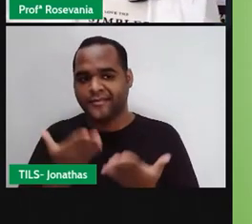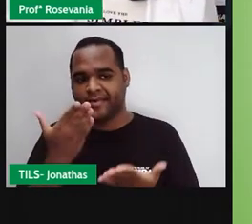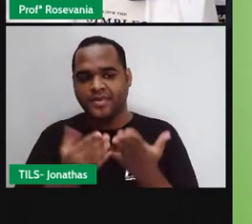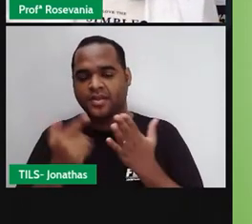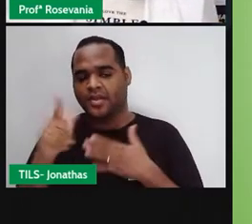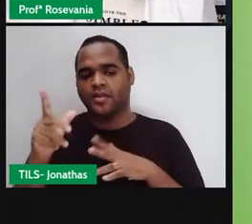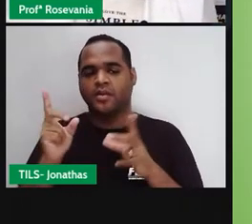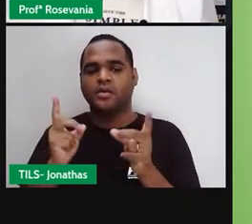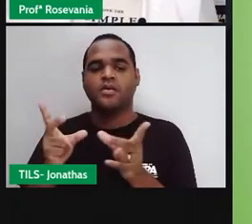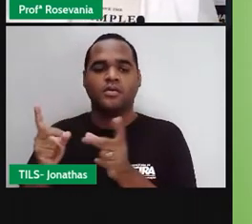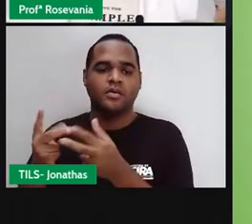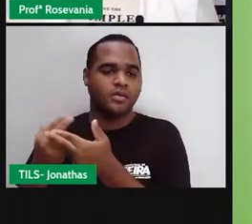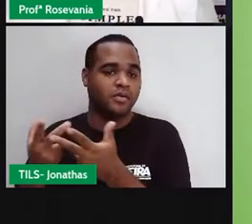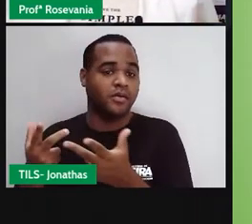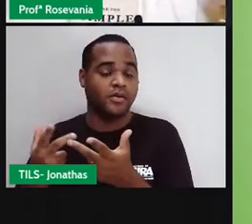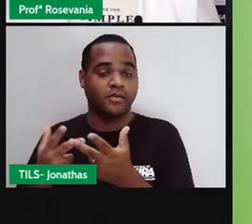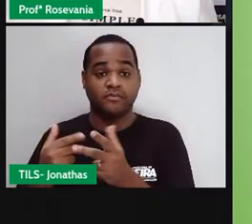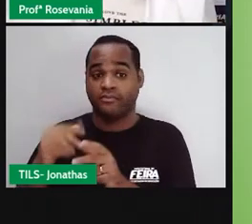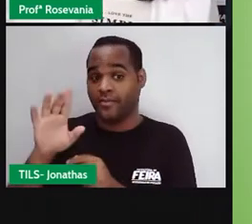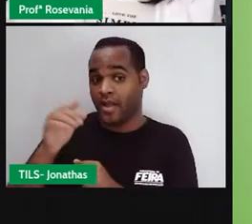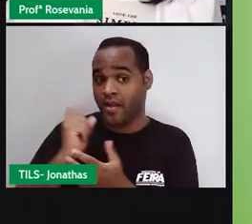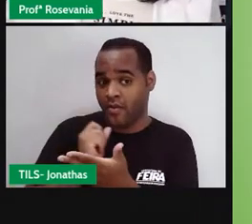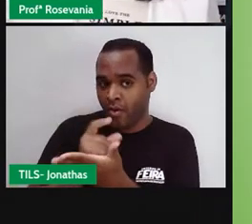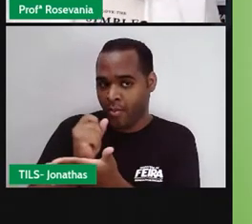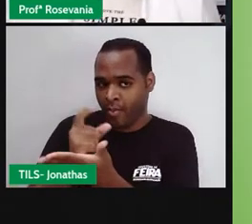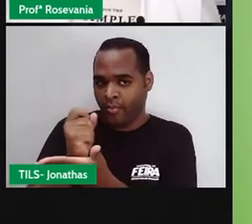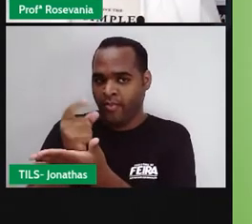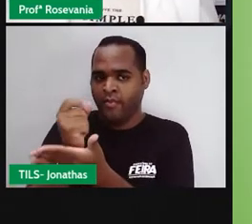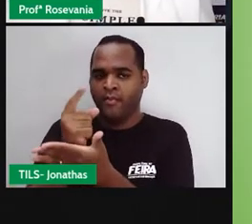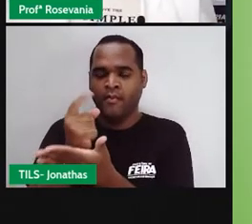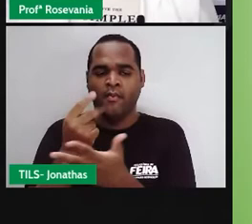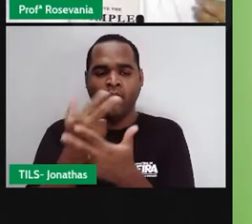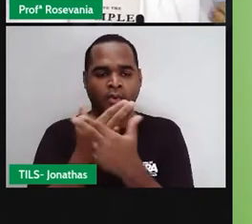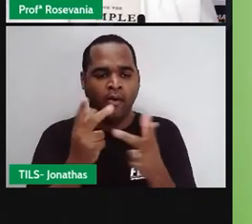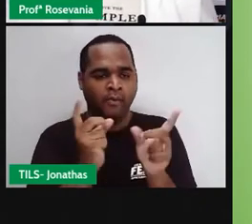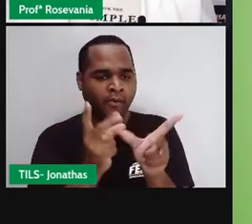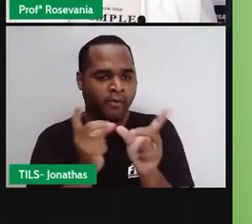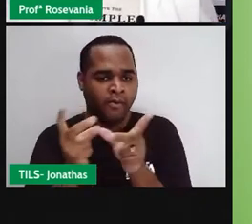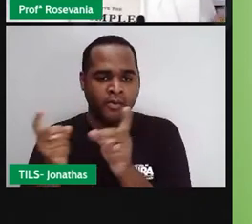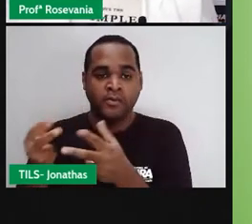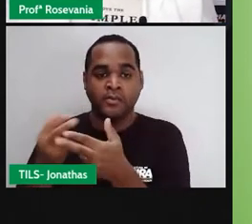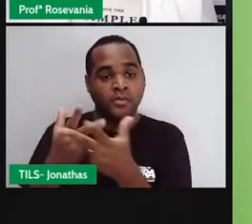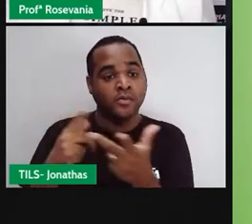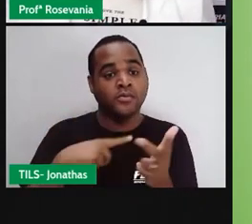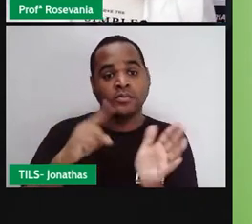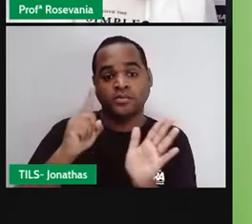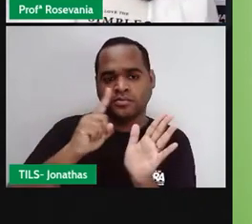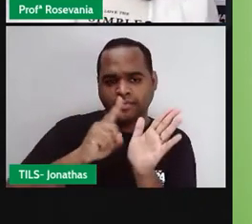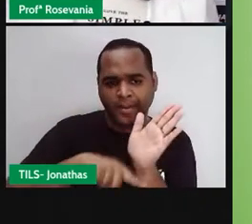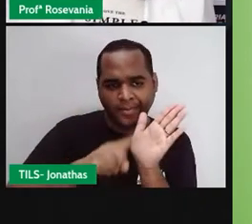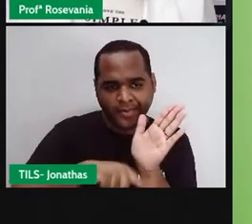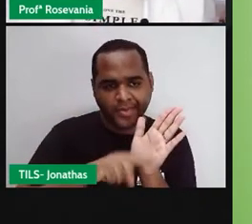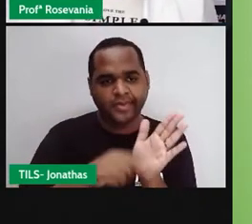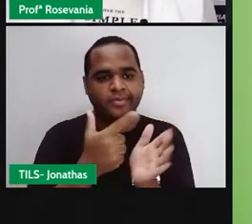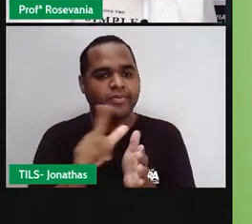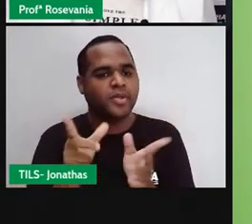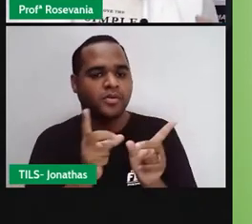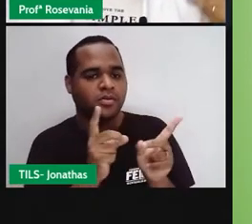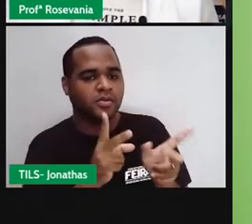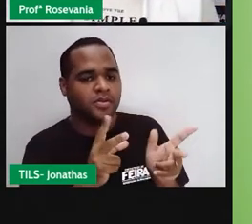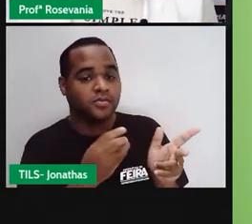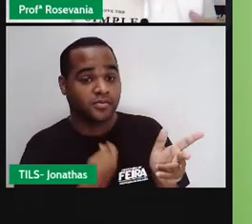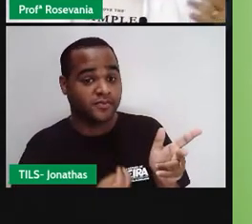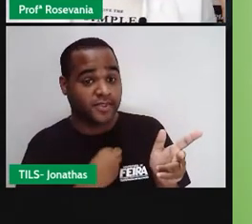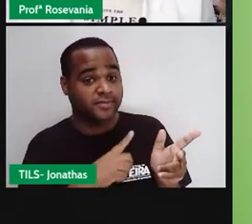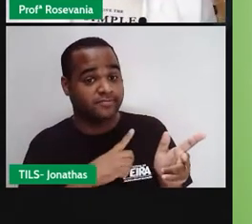falei para vocês, o que que é déficit? Quando você compra mais do que o que você, né, está vendendo. E a gente não produzia nada aqui, então a gente